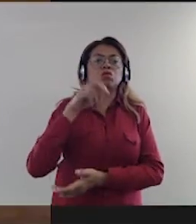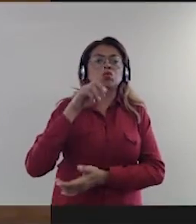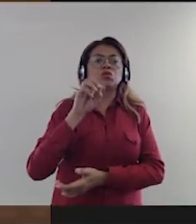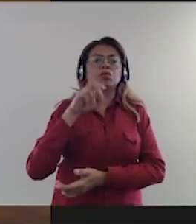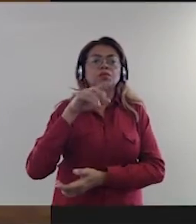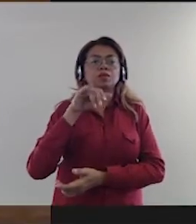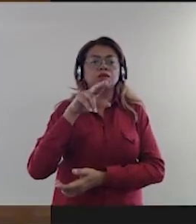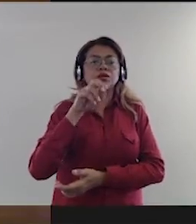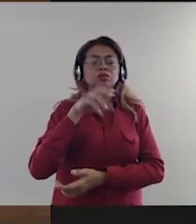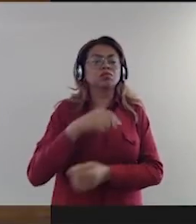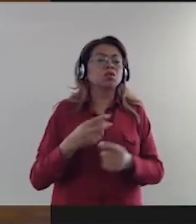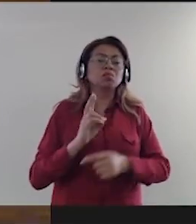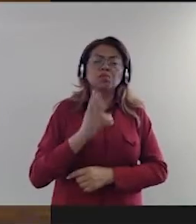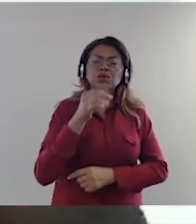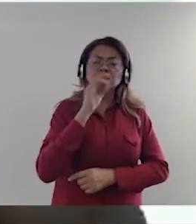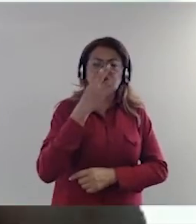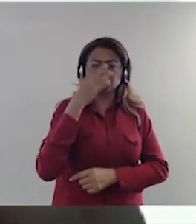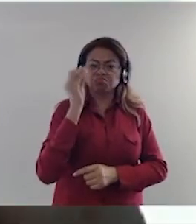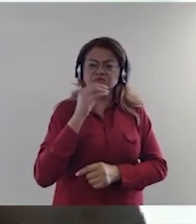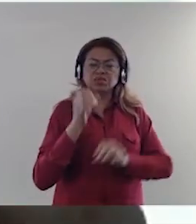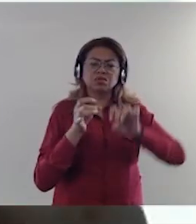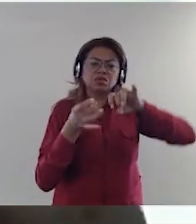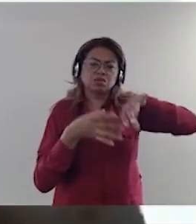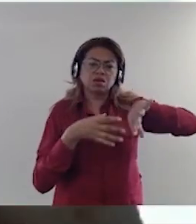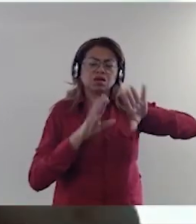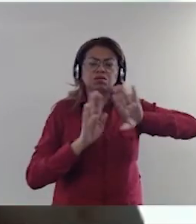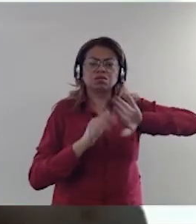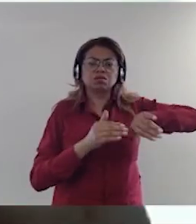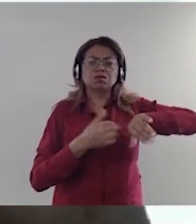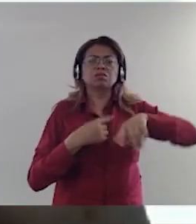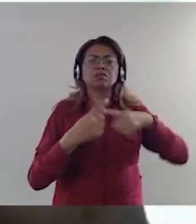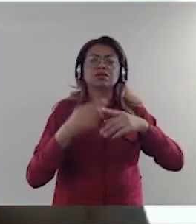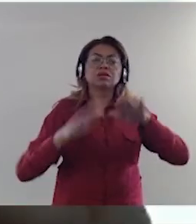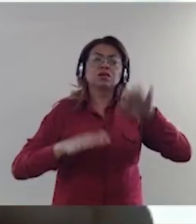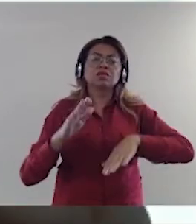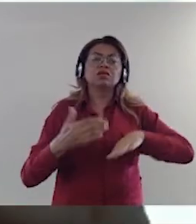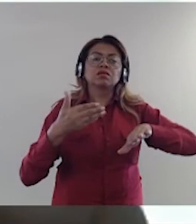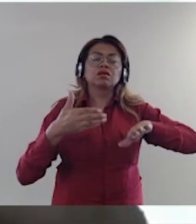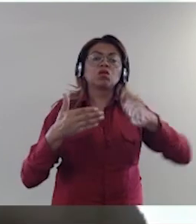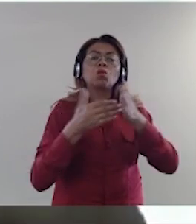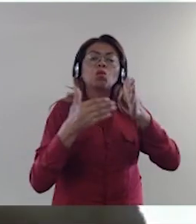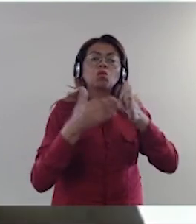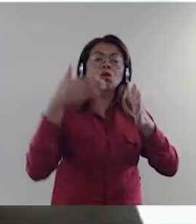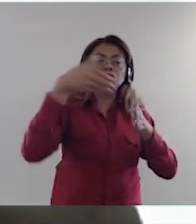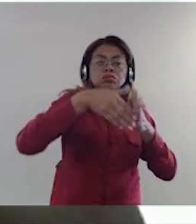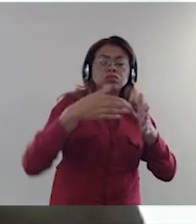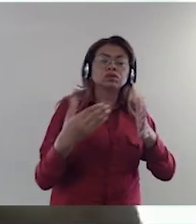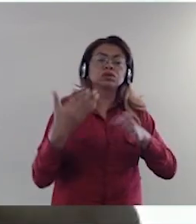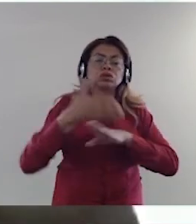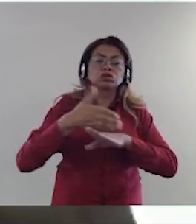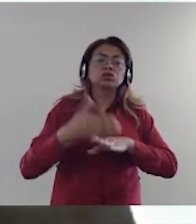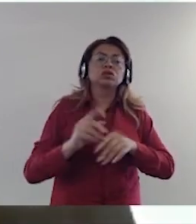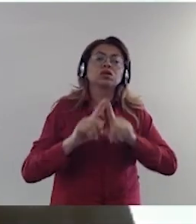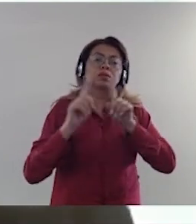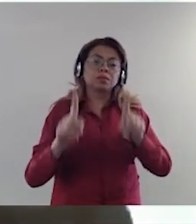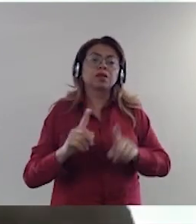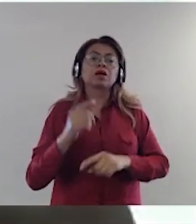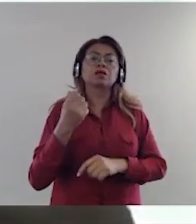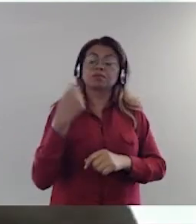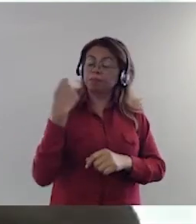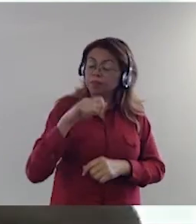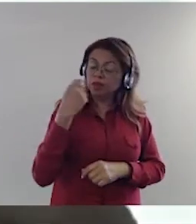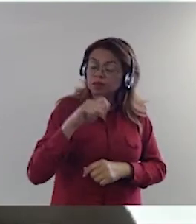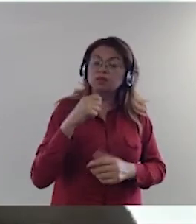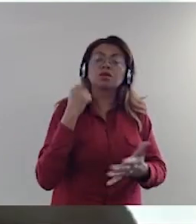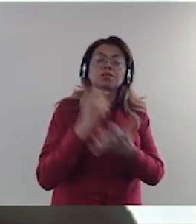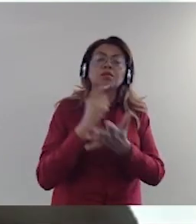que, ainda que haja renúncia, que impossibilitaria completamente o uso e a fruição do bem, se